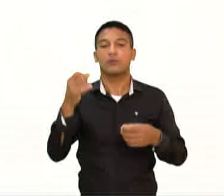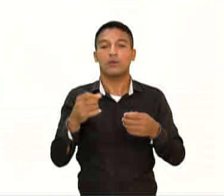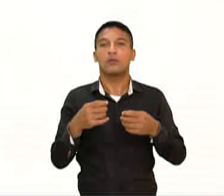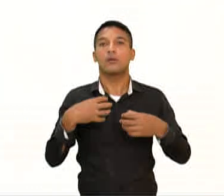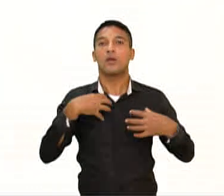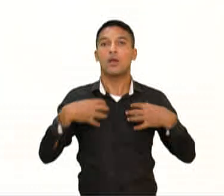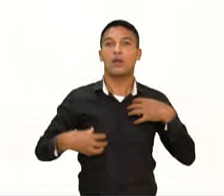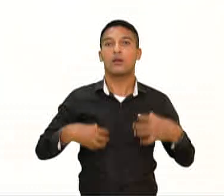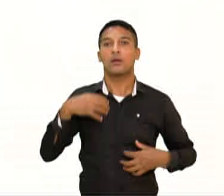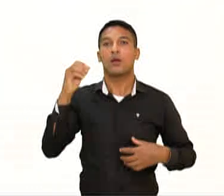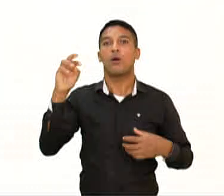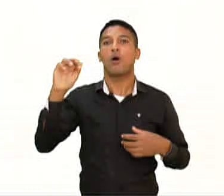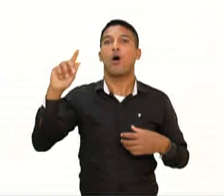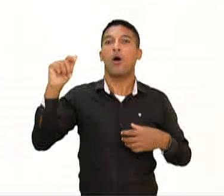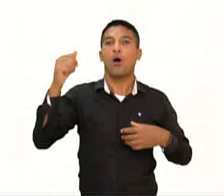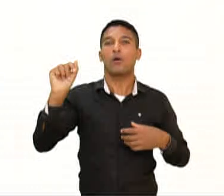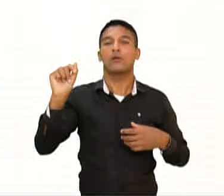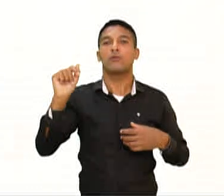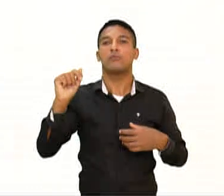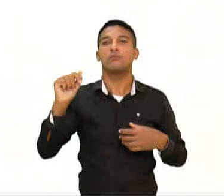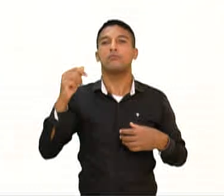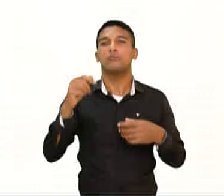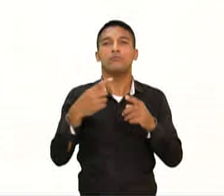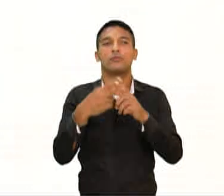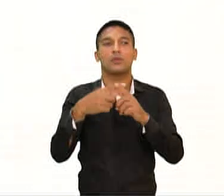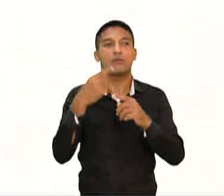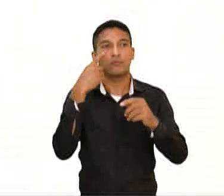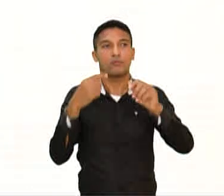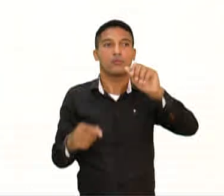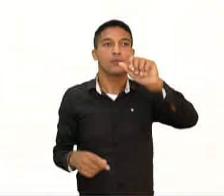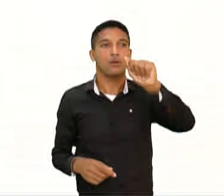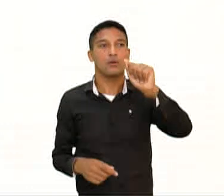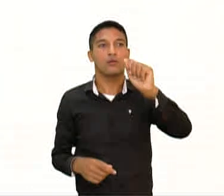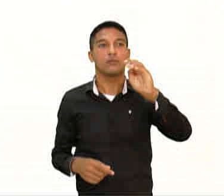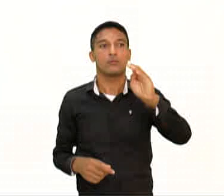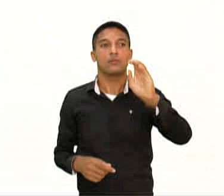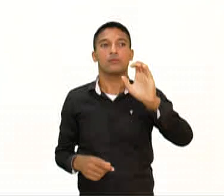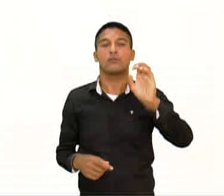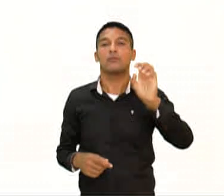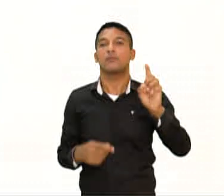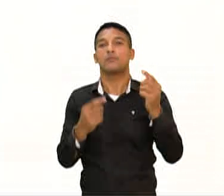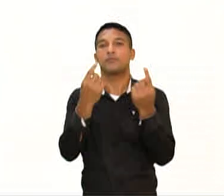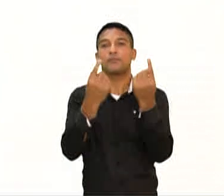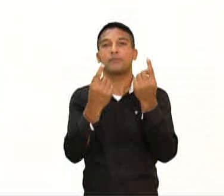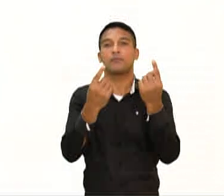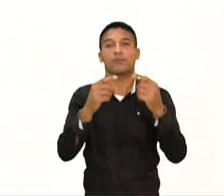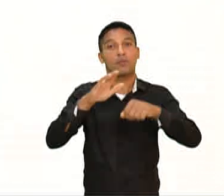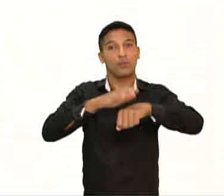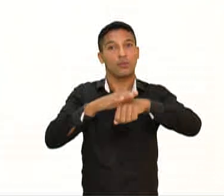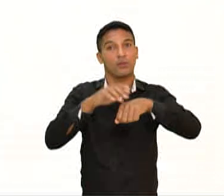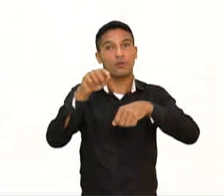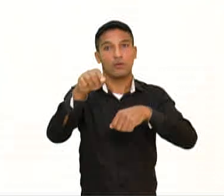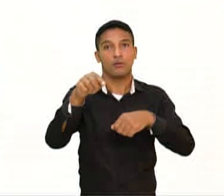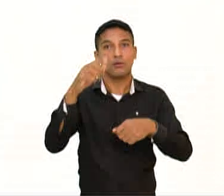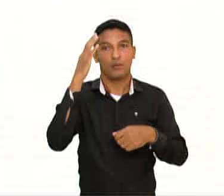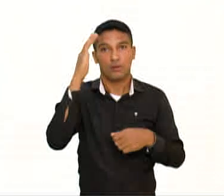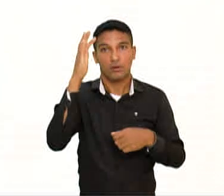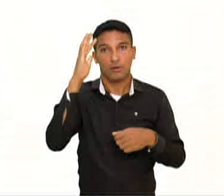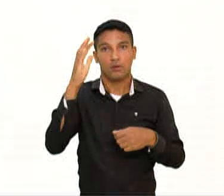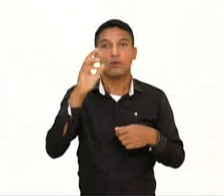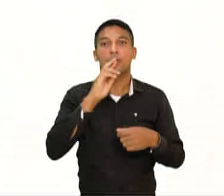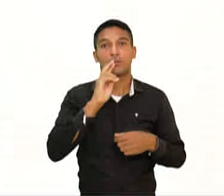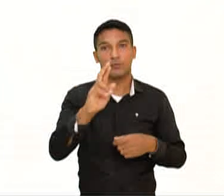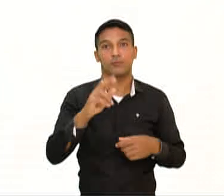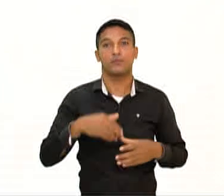cores. Alternativa C, termorregulação. Ou alternativa D, alimentação e segurança. Tempo para vocês refletirem e já voltamos